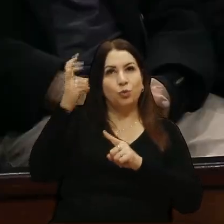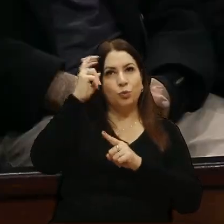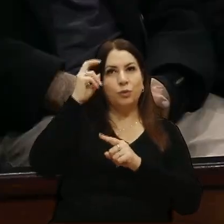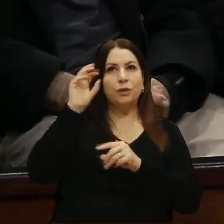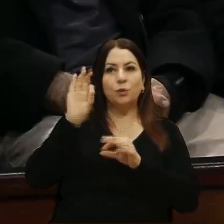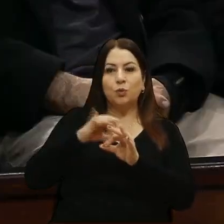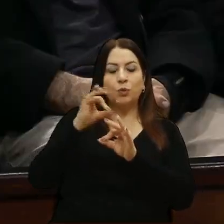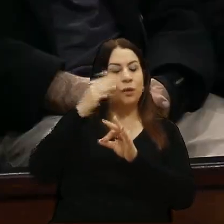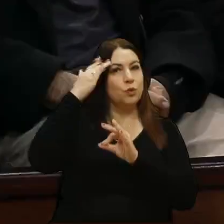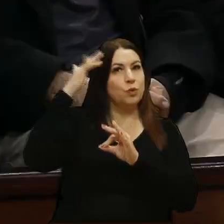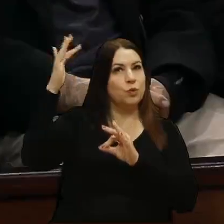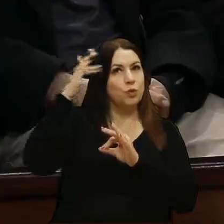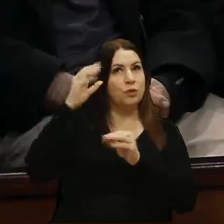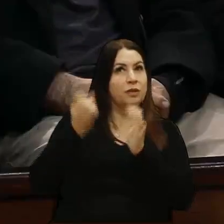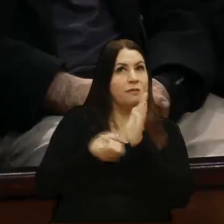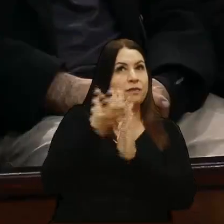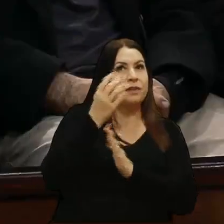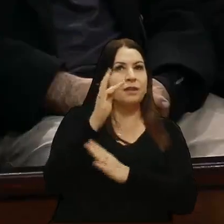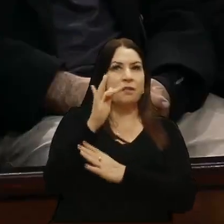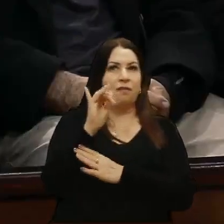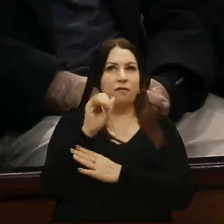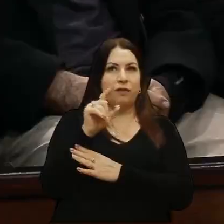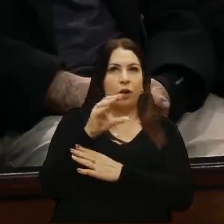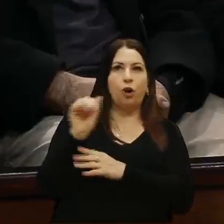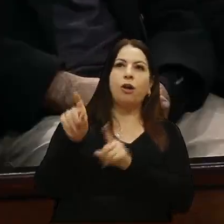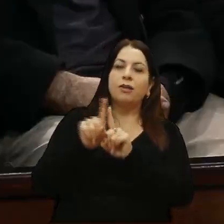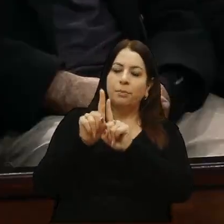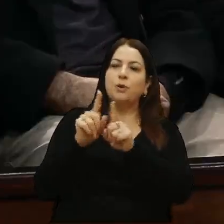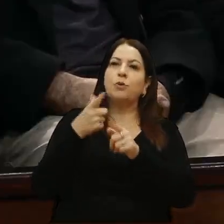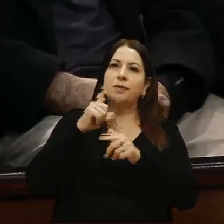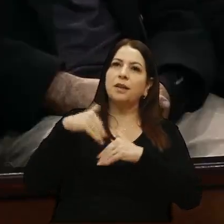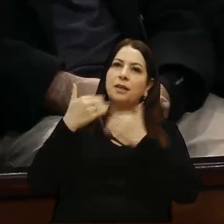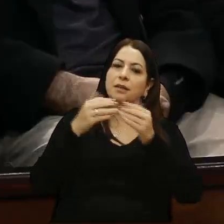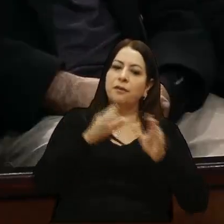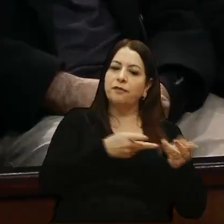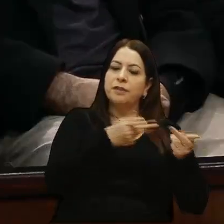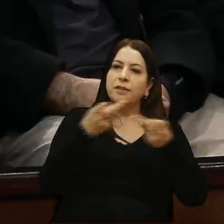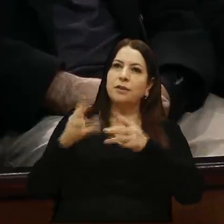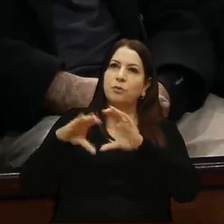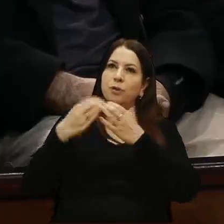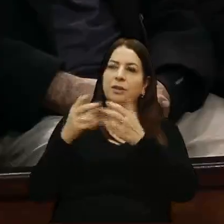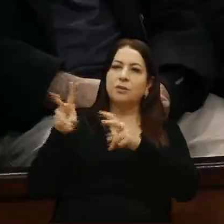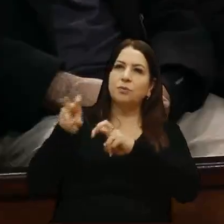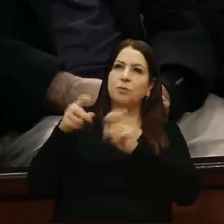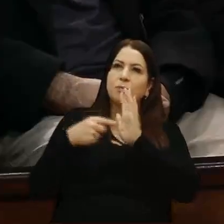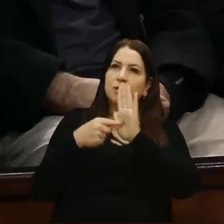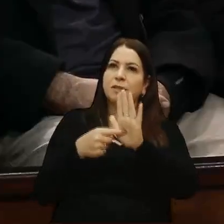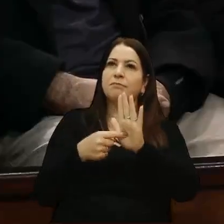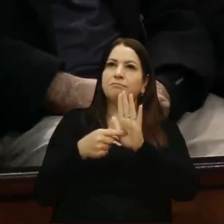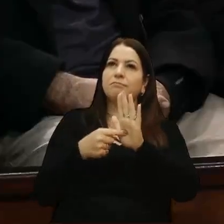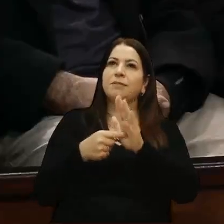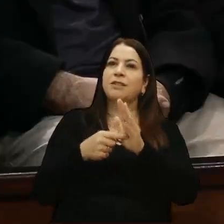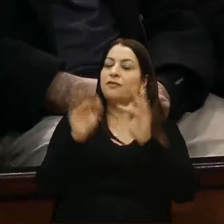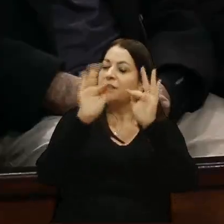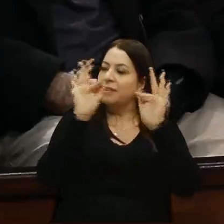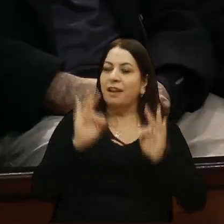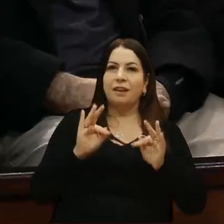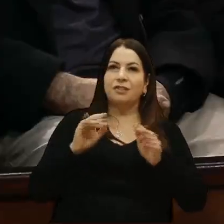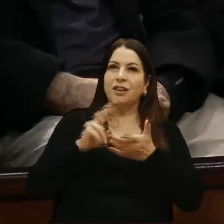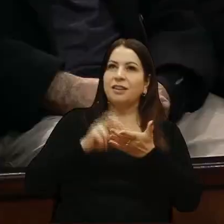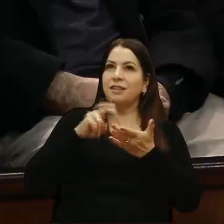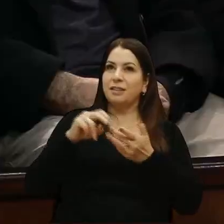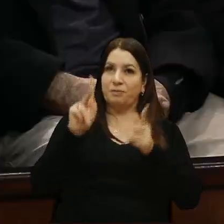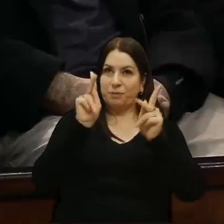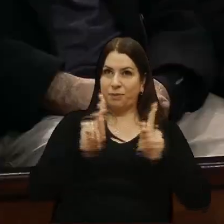idealiza esses filós, que a gente consegue ir nas comunidades do interior, trazendo um pouquinho de alegria para as